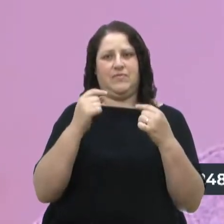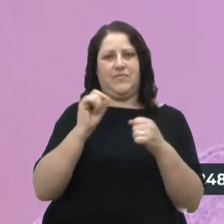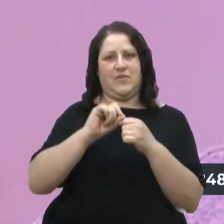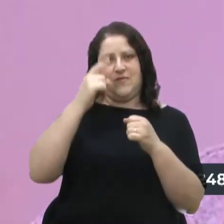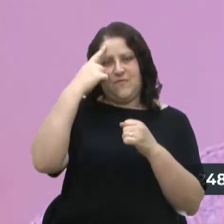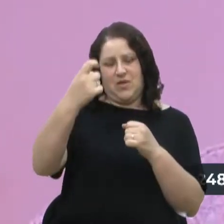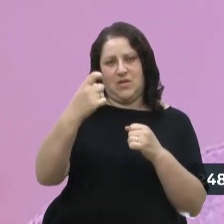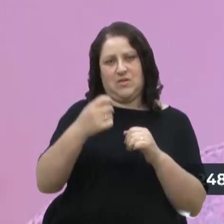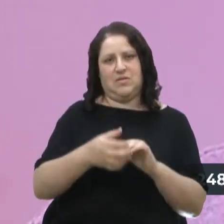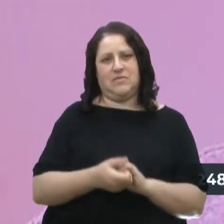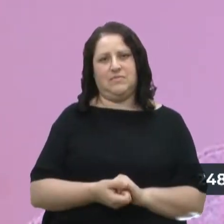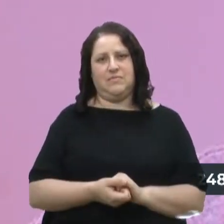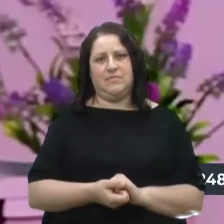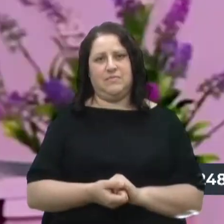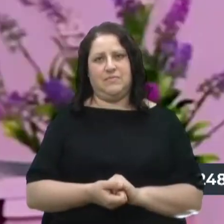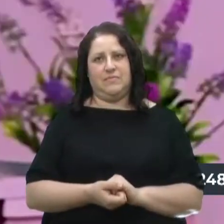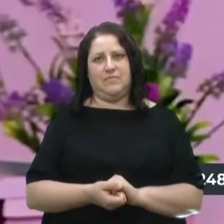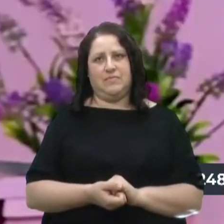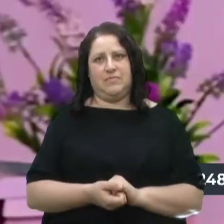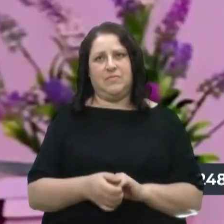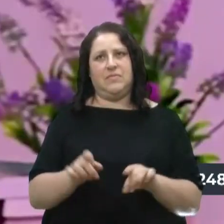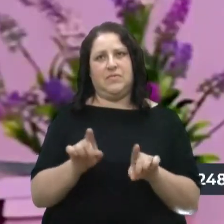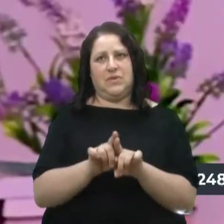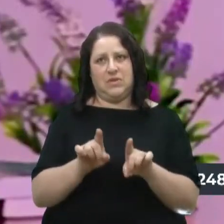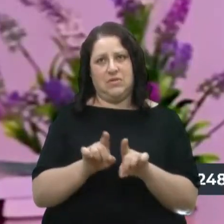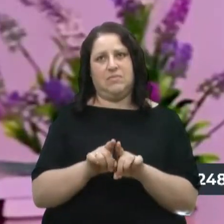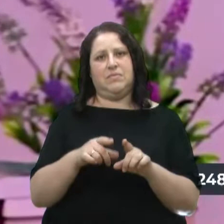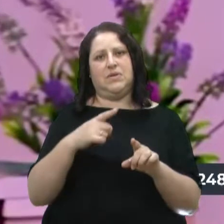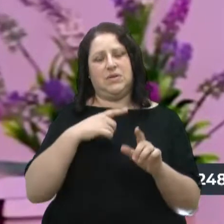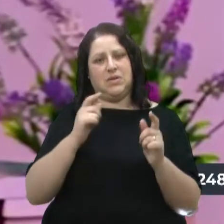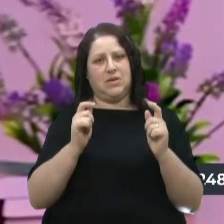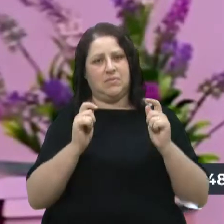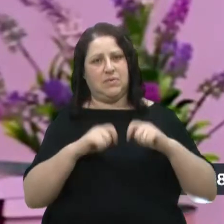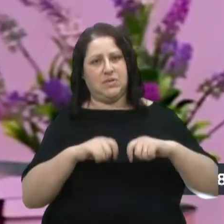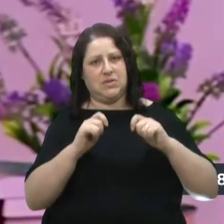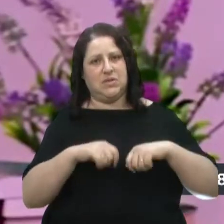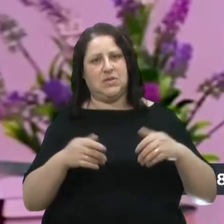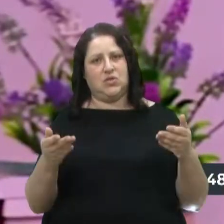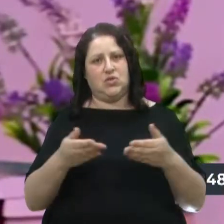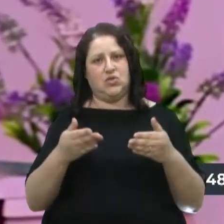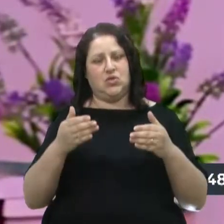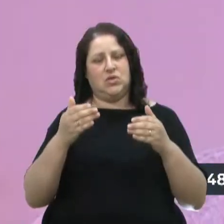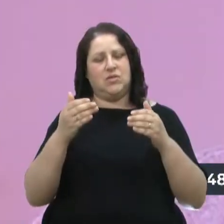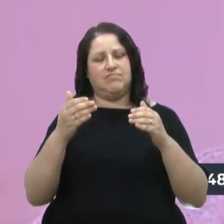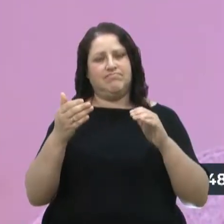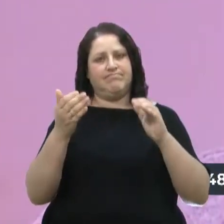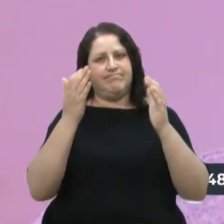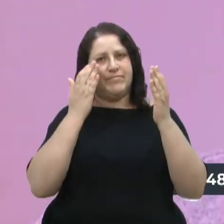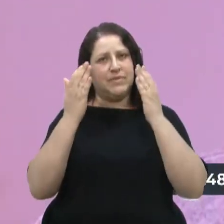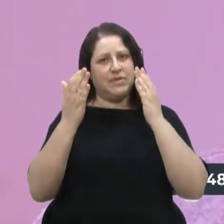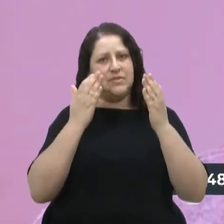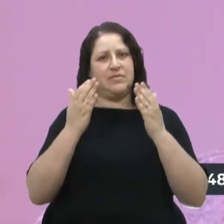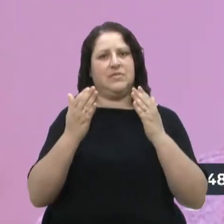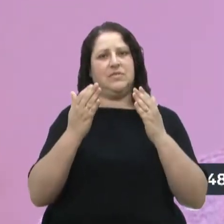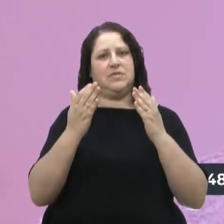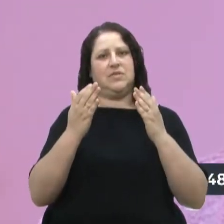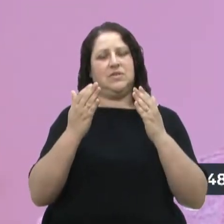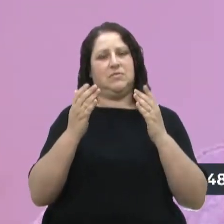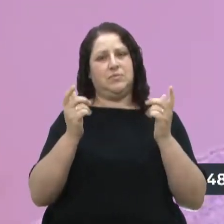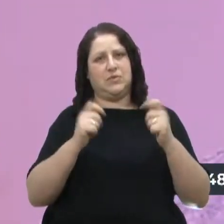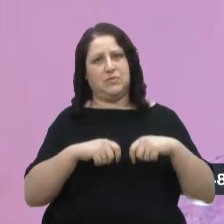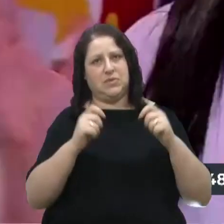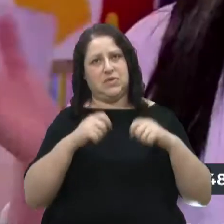né? E também ter a capacidade hoje de avaliar as possibilidades